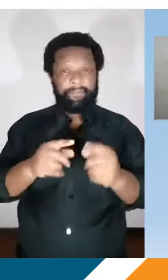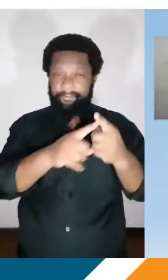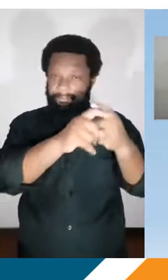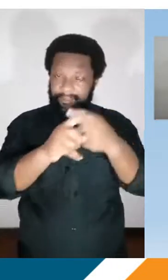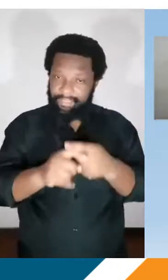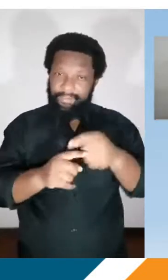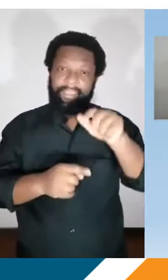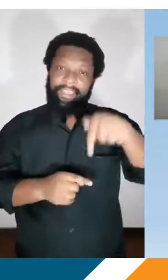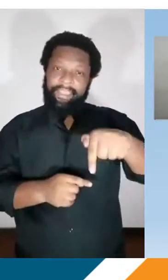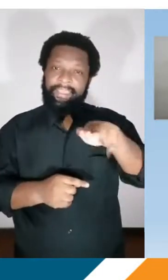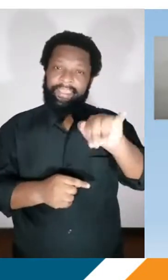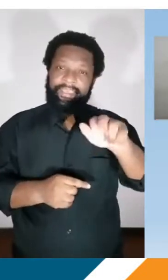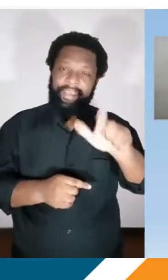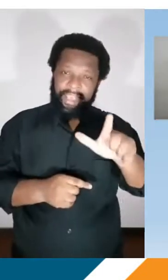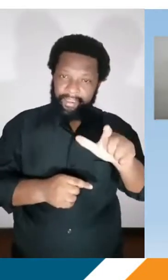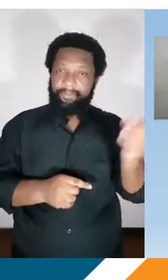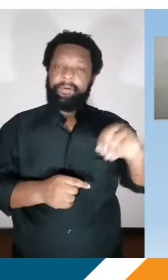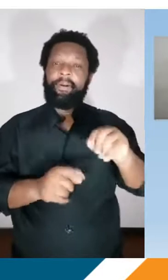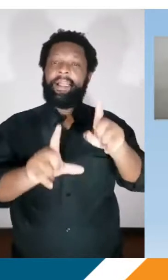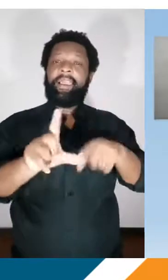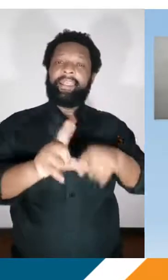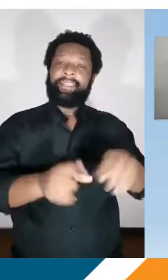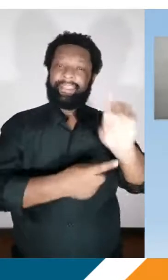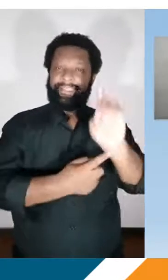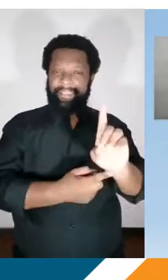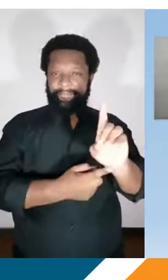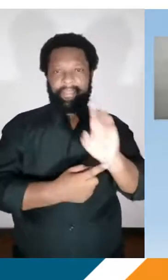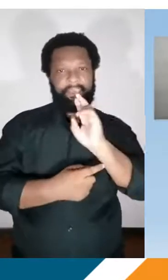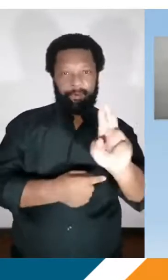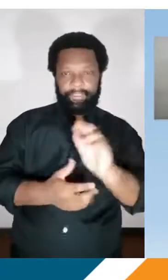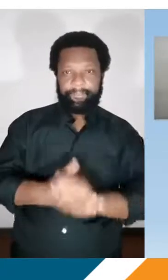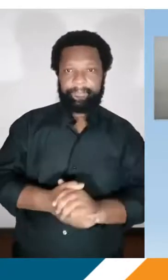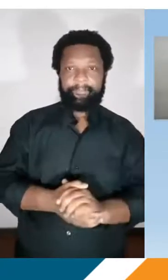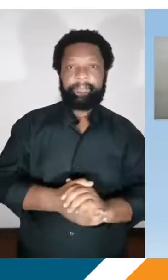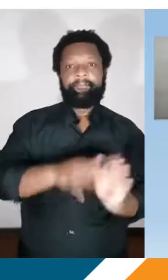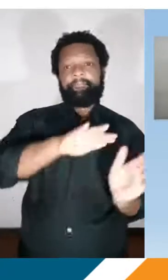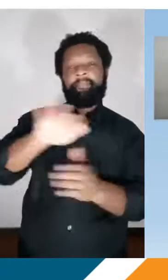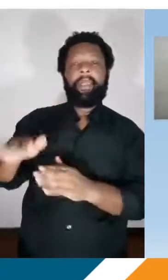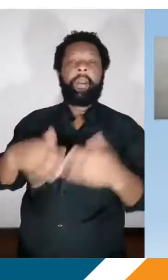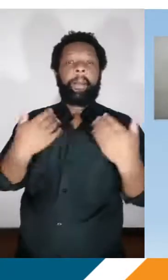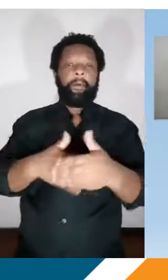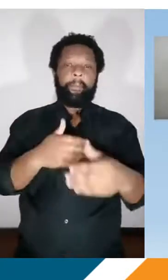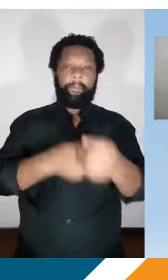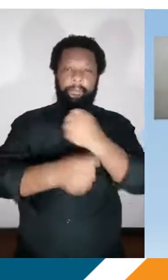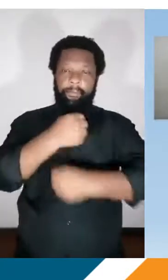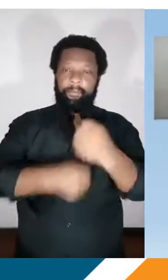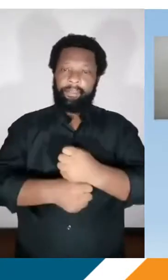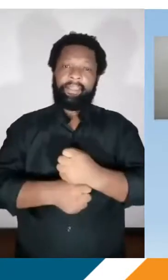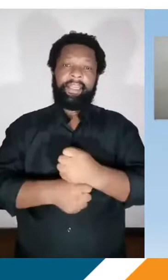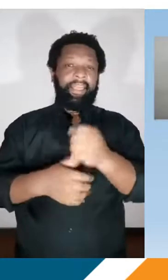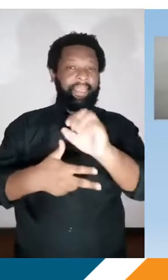o asterístico, carbono quiral e marco lá. Então a letra D é a resposta. Aqui é uma questão do Enem 2018, você vê que é bem